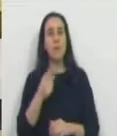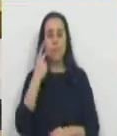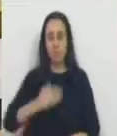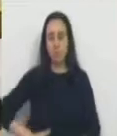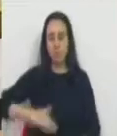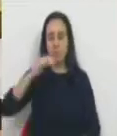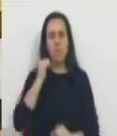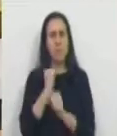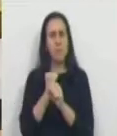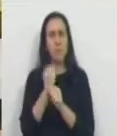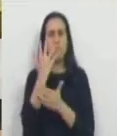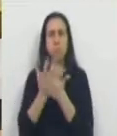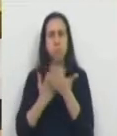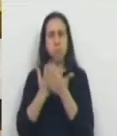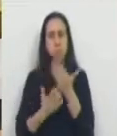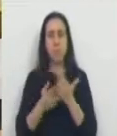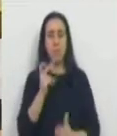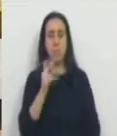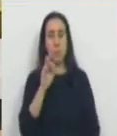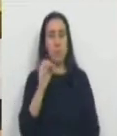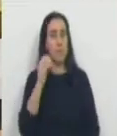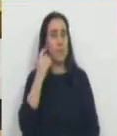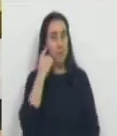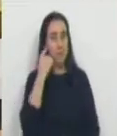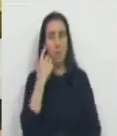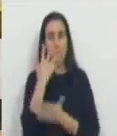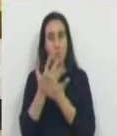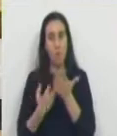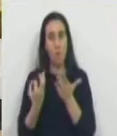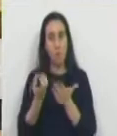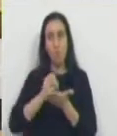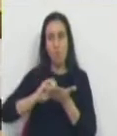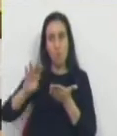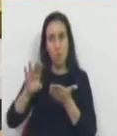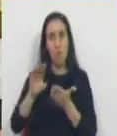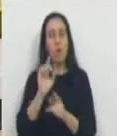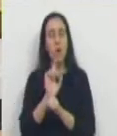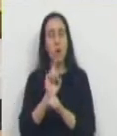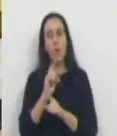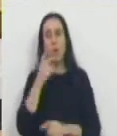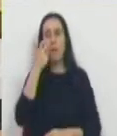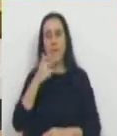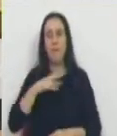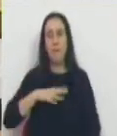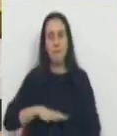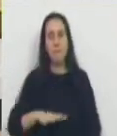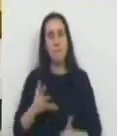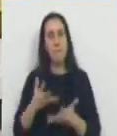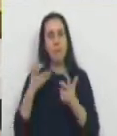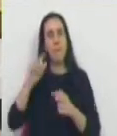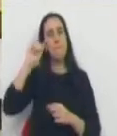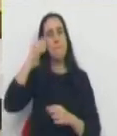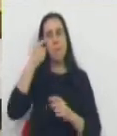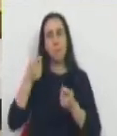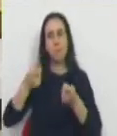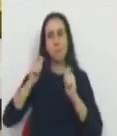vida inteira de descontos e ao fim de 40 anos de descontos, de contribuições, se quiser reformar-se, sofre uma